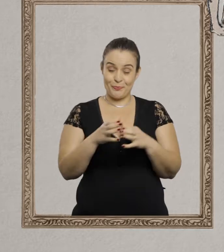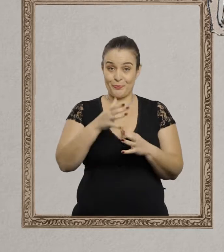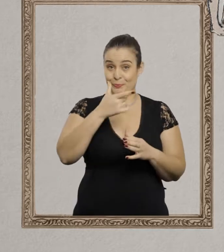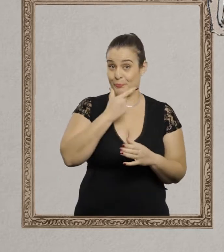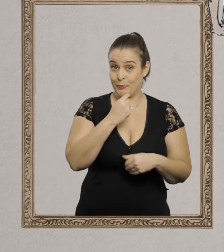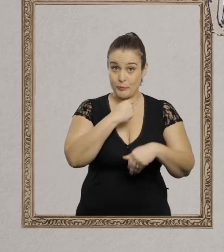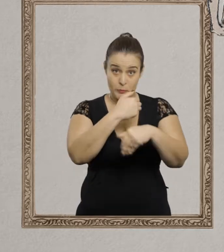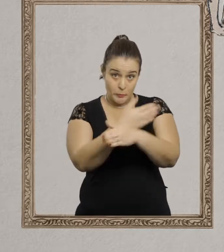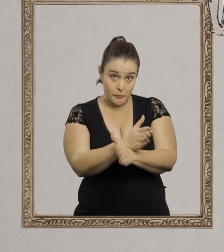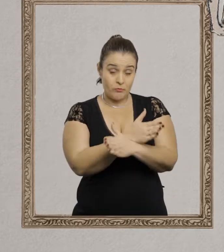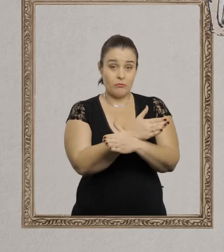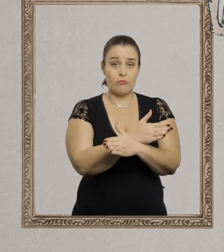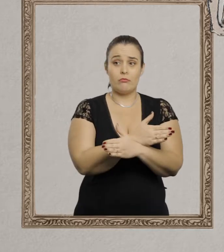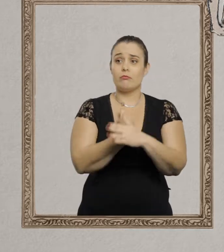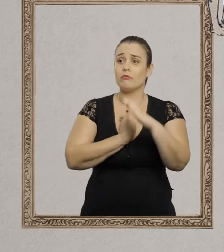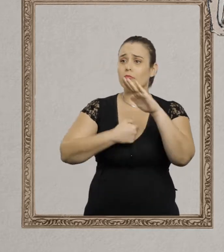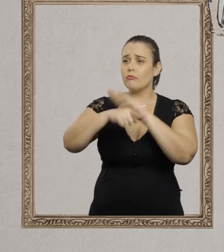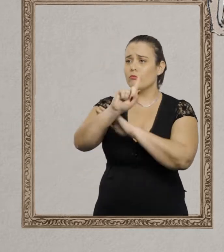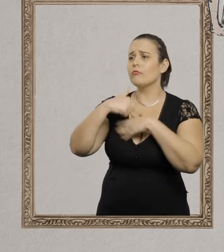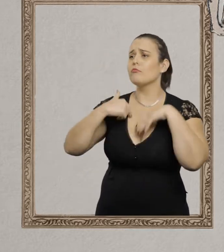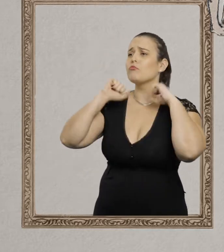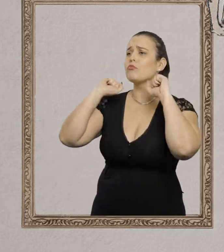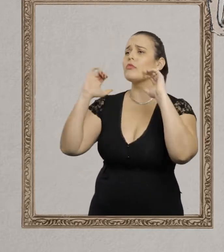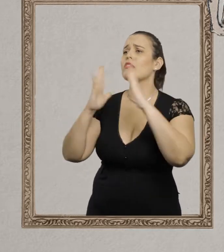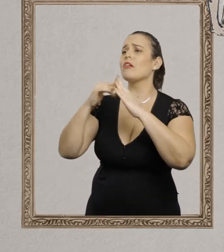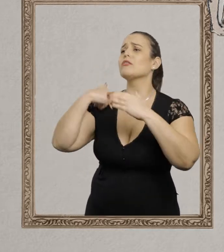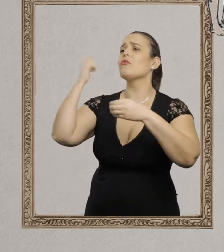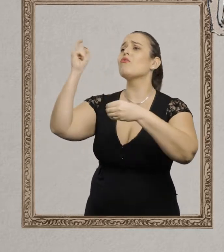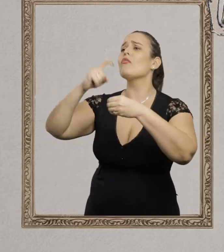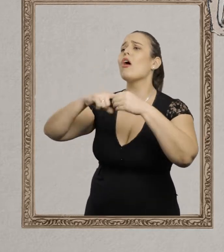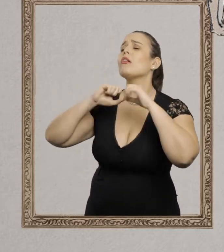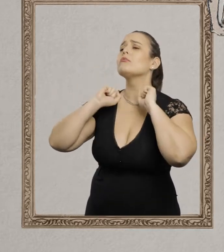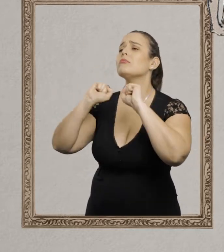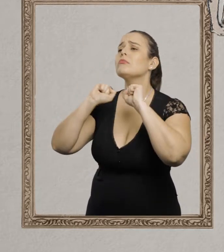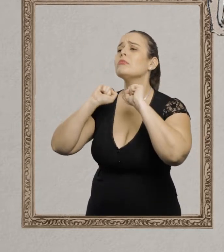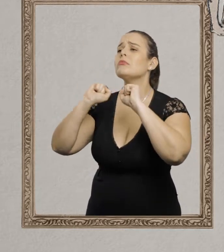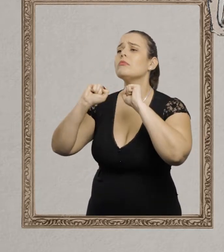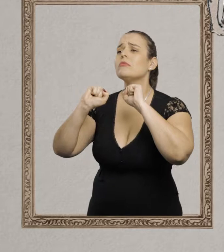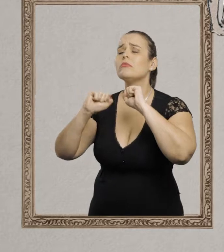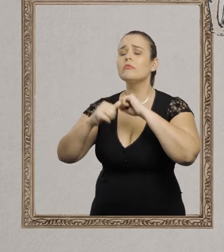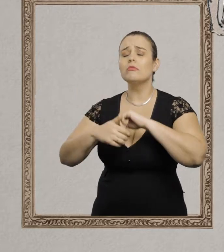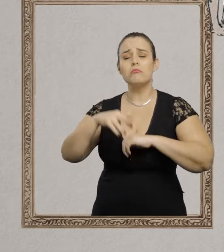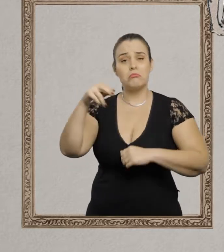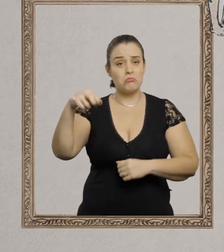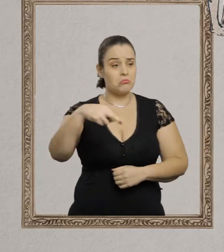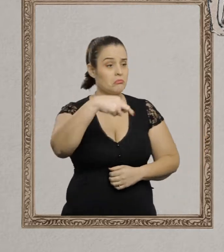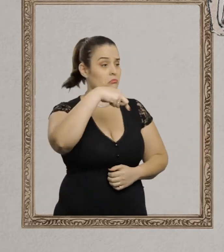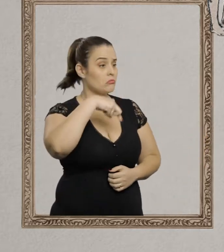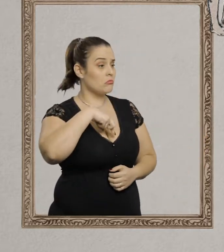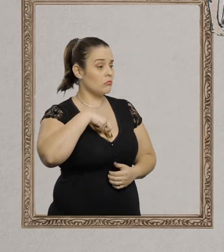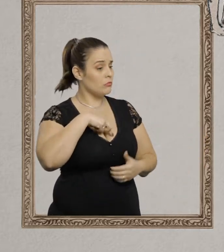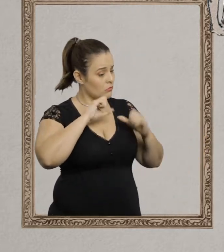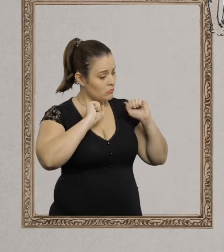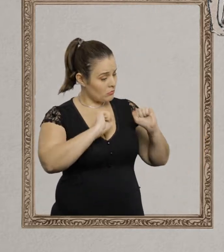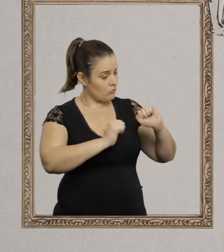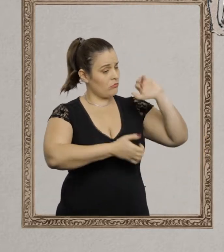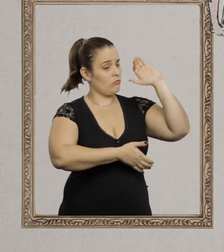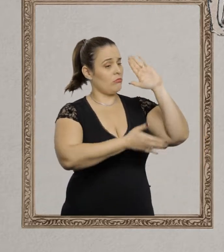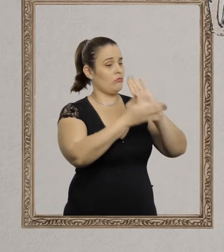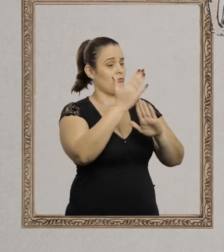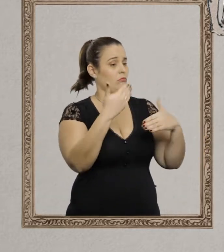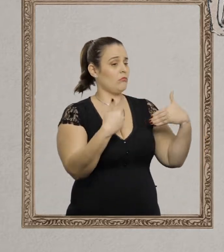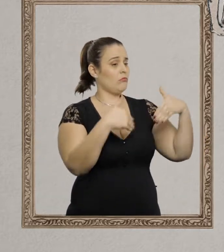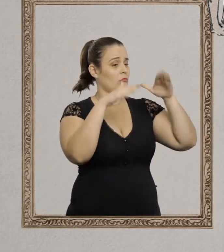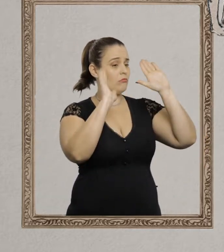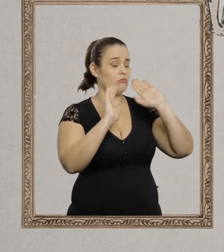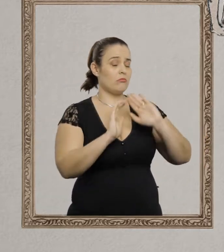perdidos perguntaram para Peter se eles também poderiam voltar para casa. Peter disse que os meninos podiam ir. Os